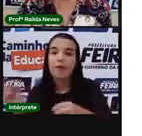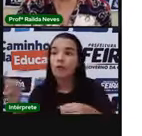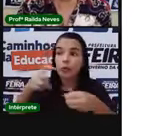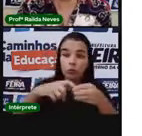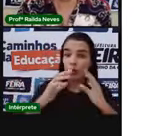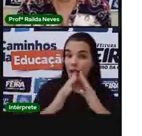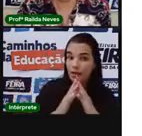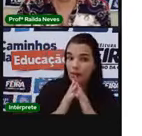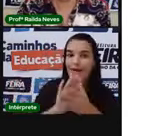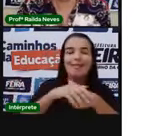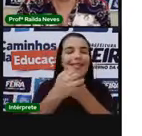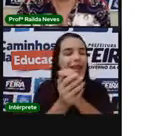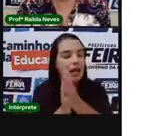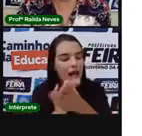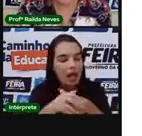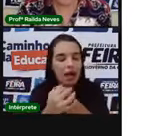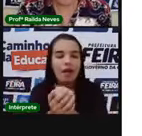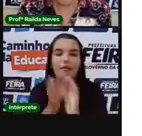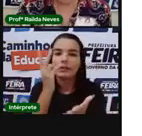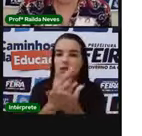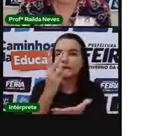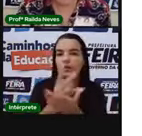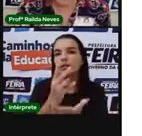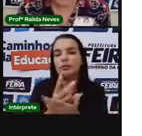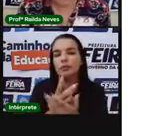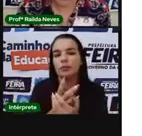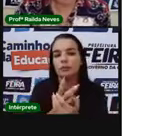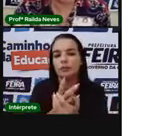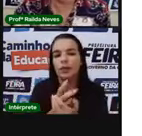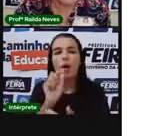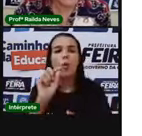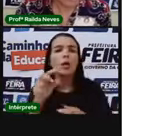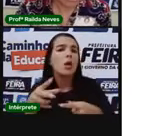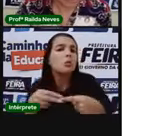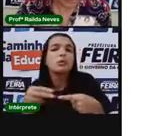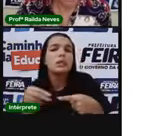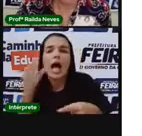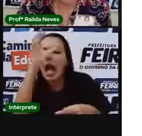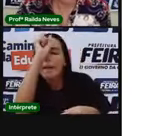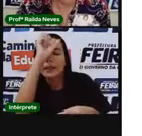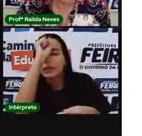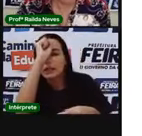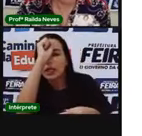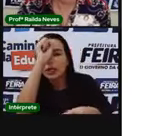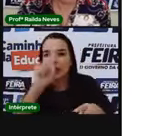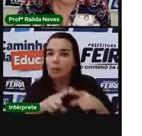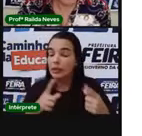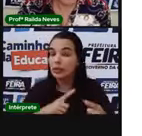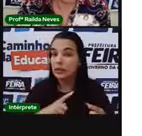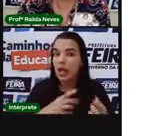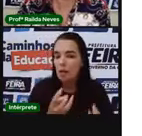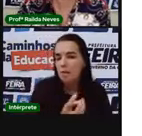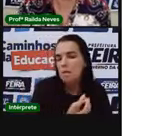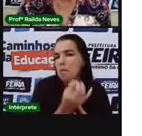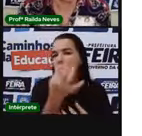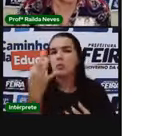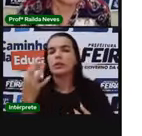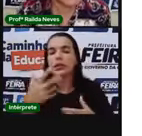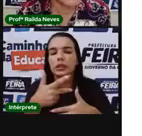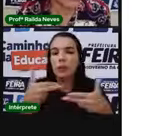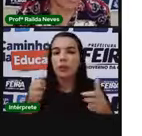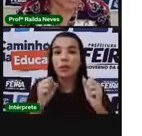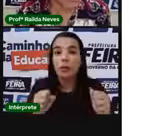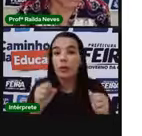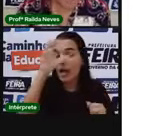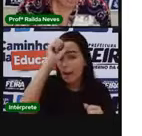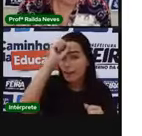que eu vou usar como aprendizado. Mas tem uma série de outras coisas que você vai poder usar como aprendizado. Na